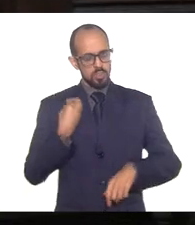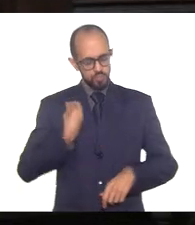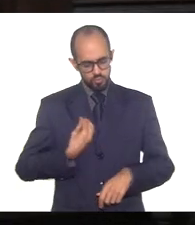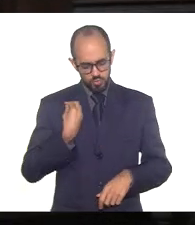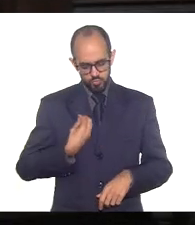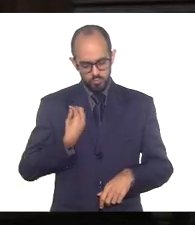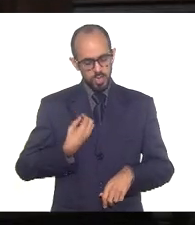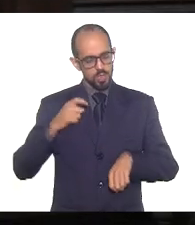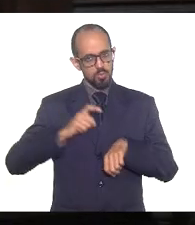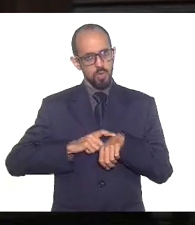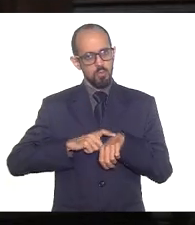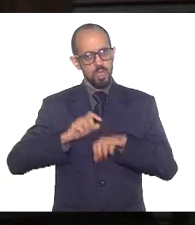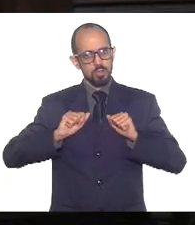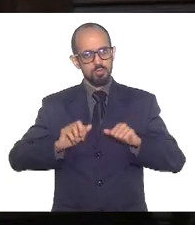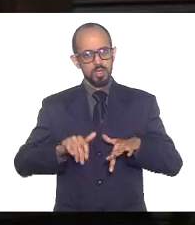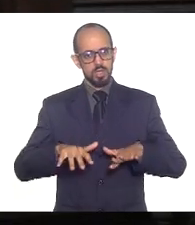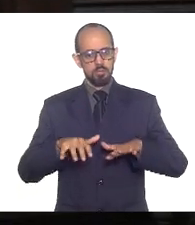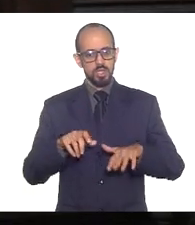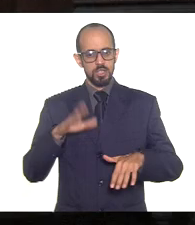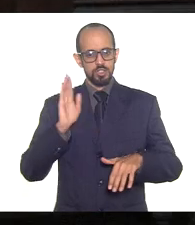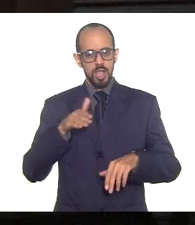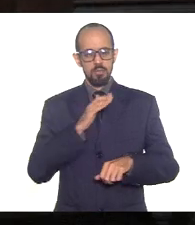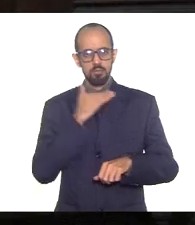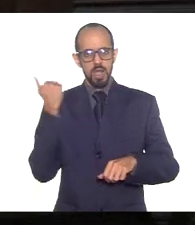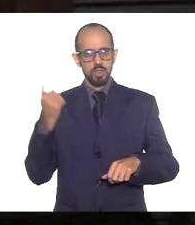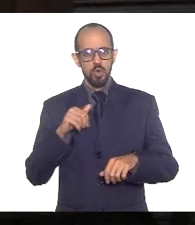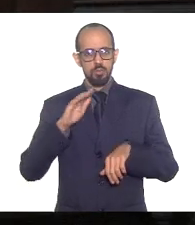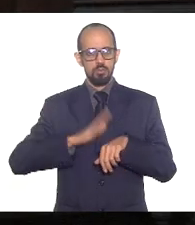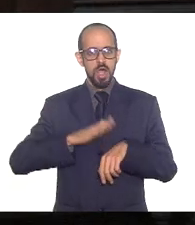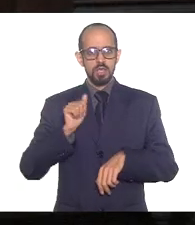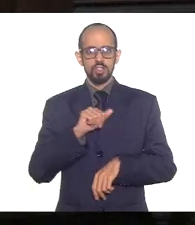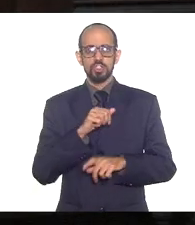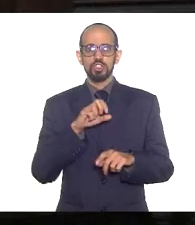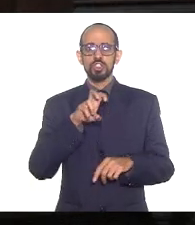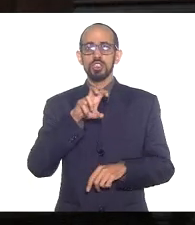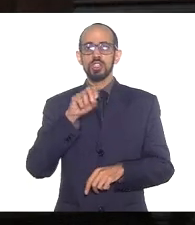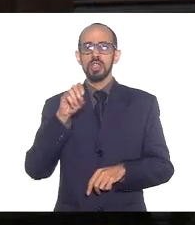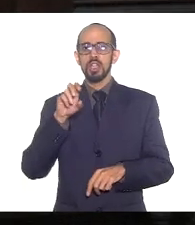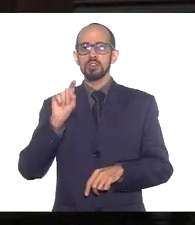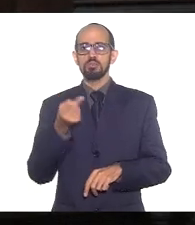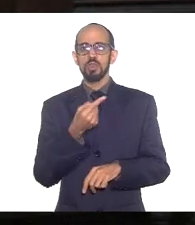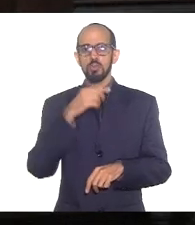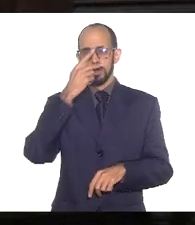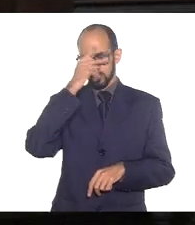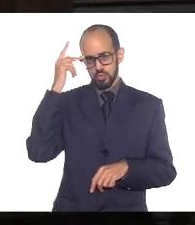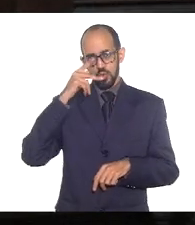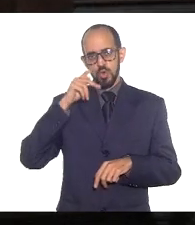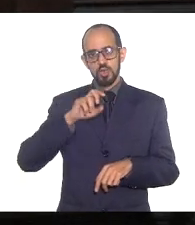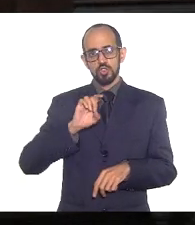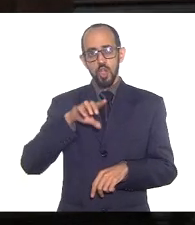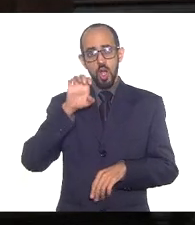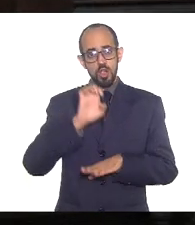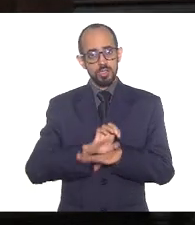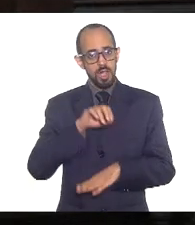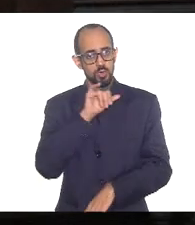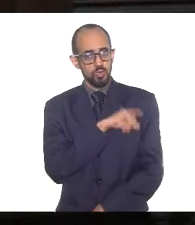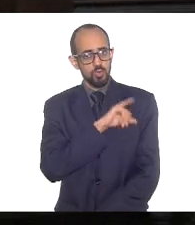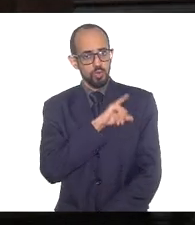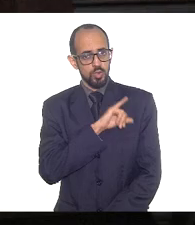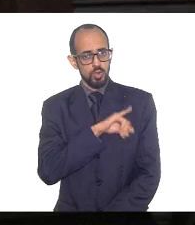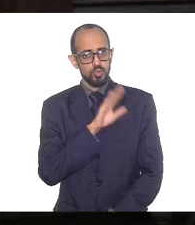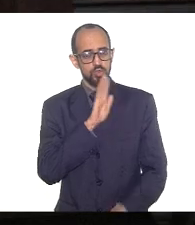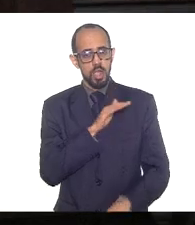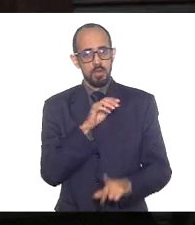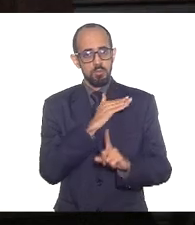em plena uma pandemia que já matou mais de meio milhão de pessoas que só no estado do Rio de Janeiro